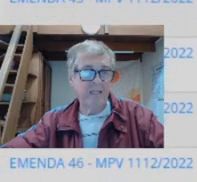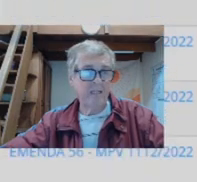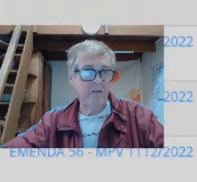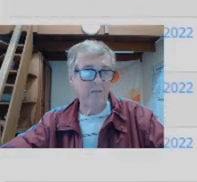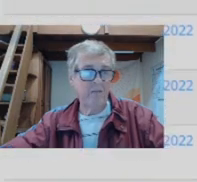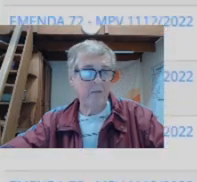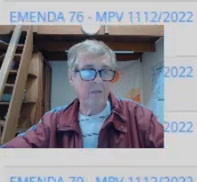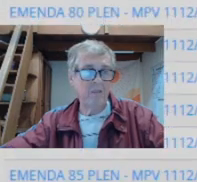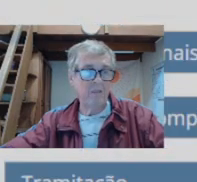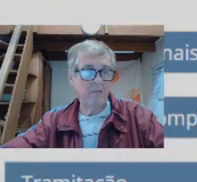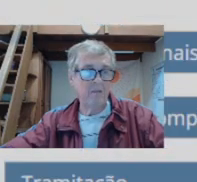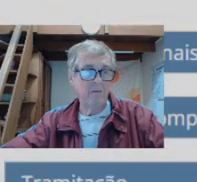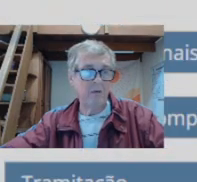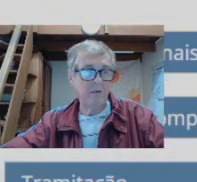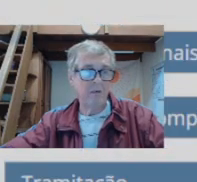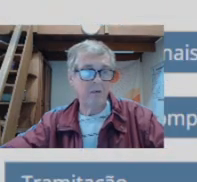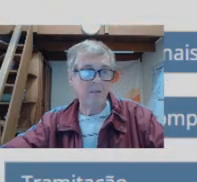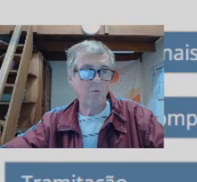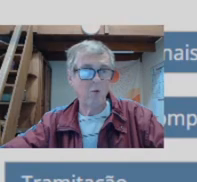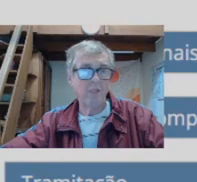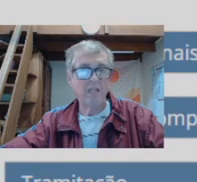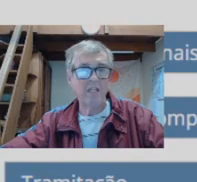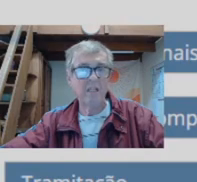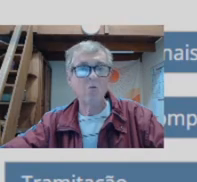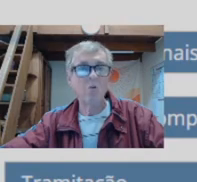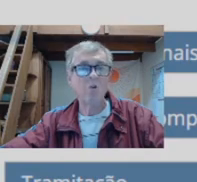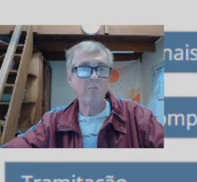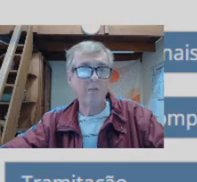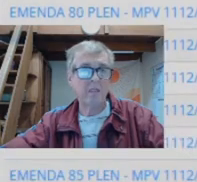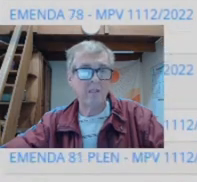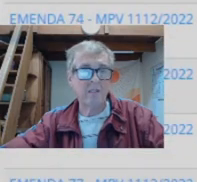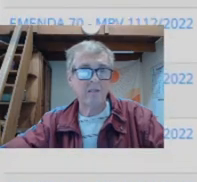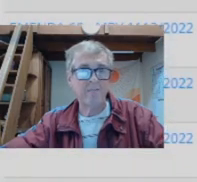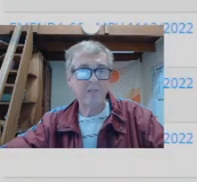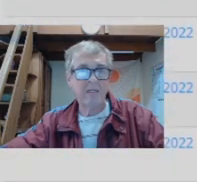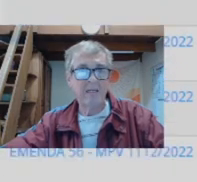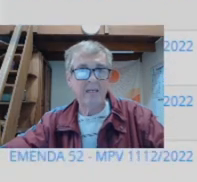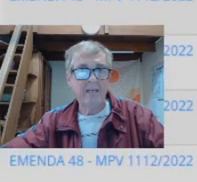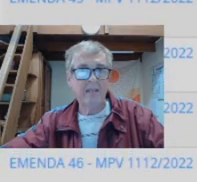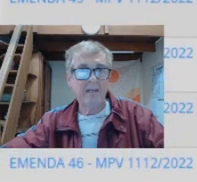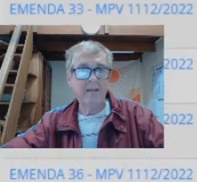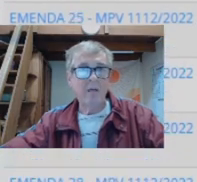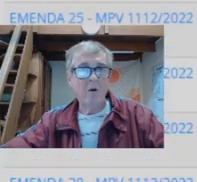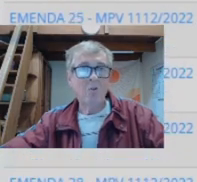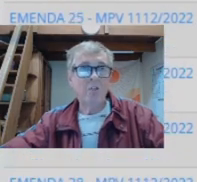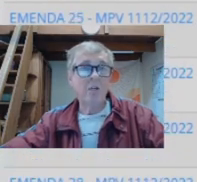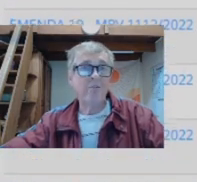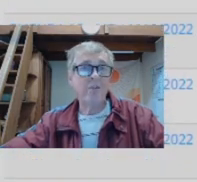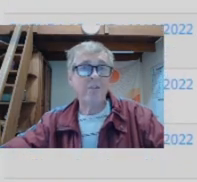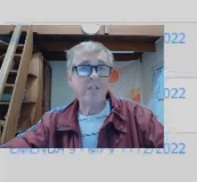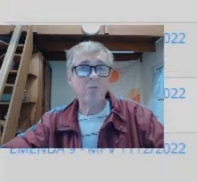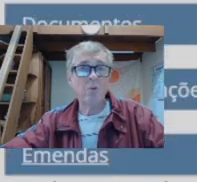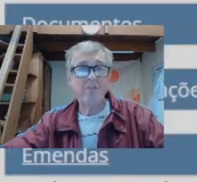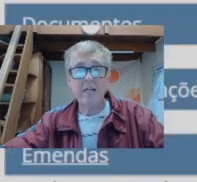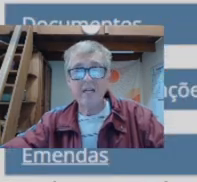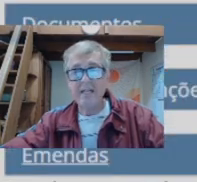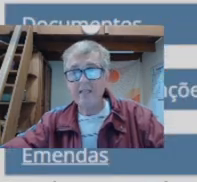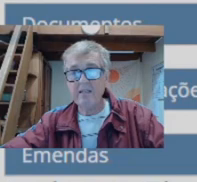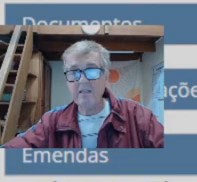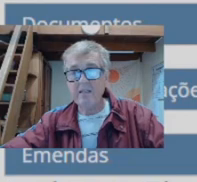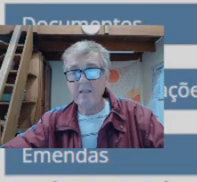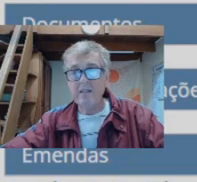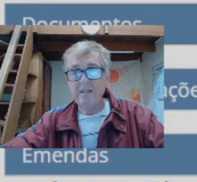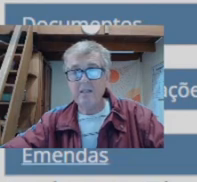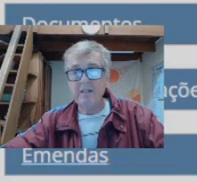ela teve a 88 emendas Você já foi sendo